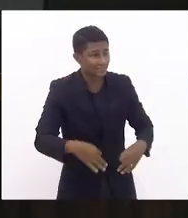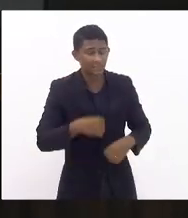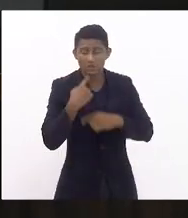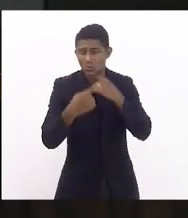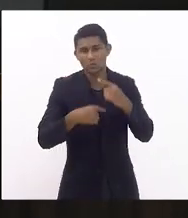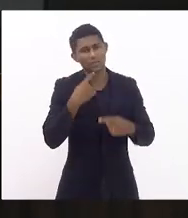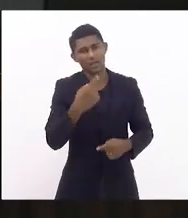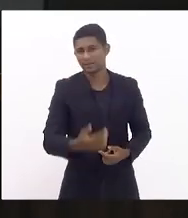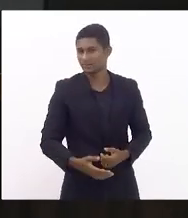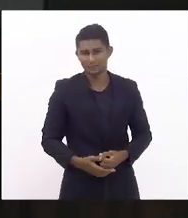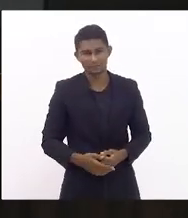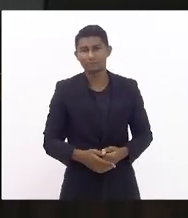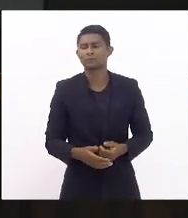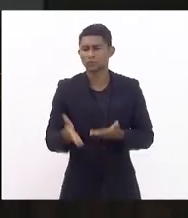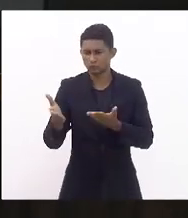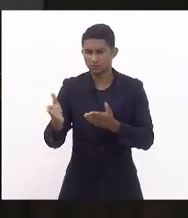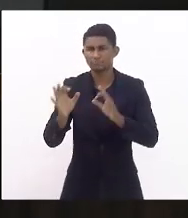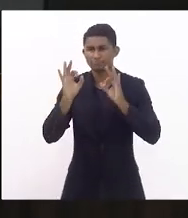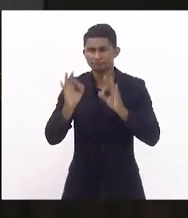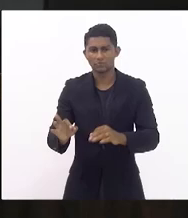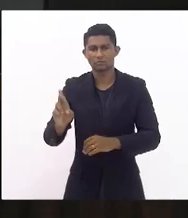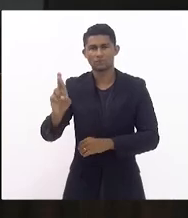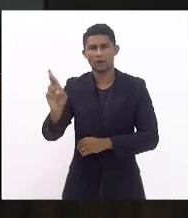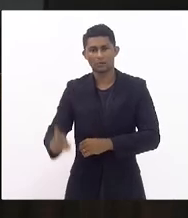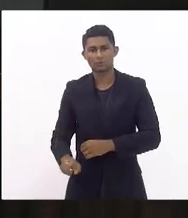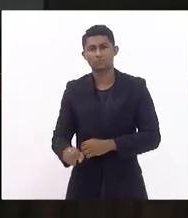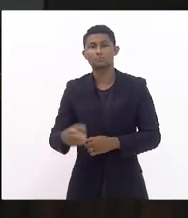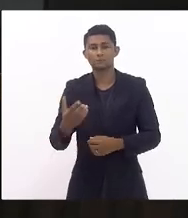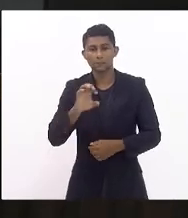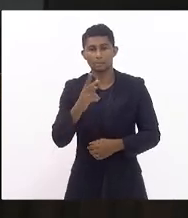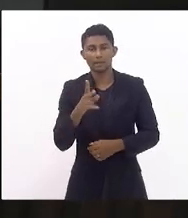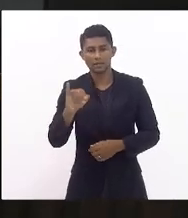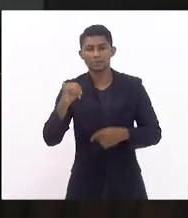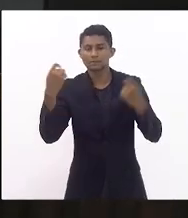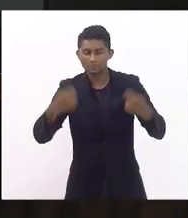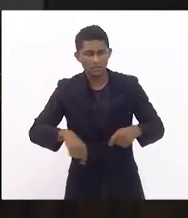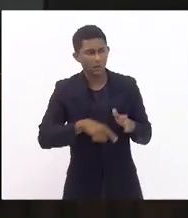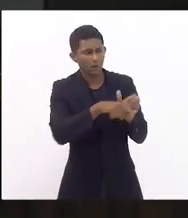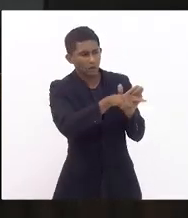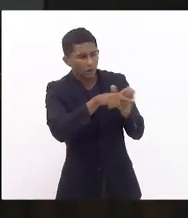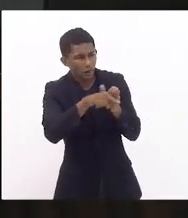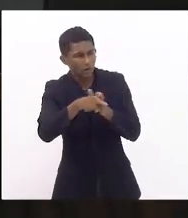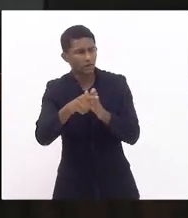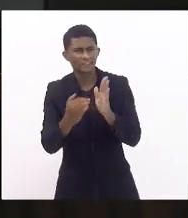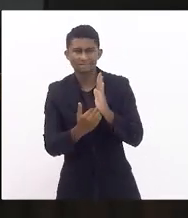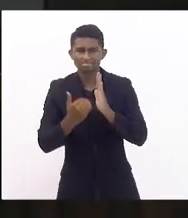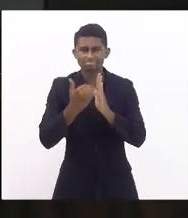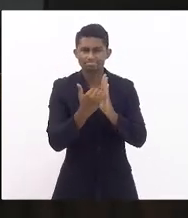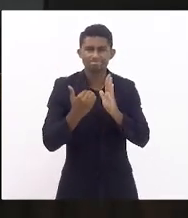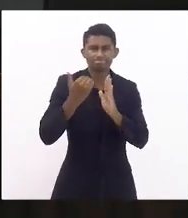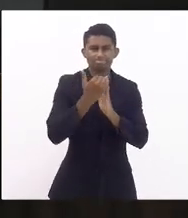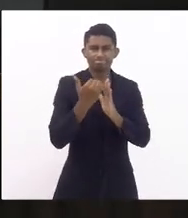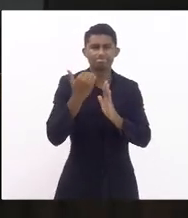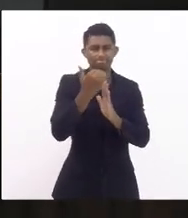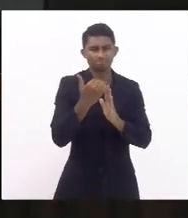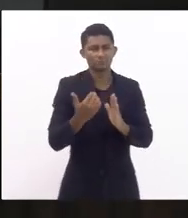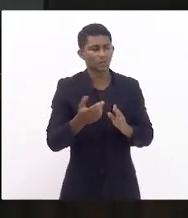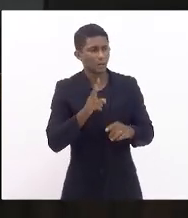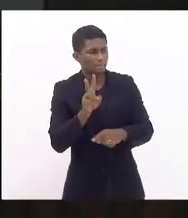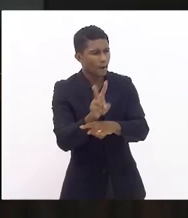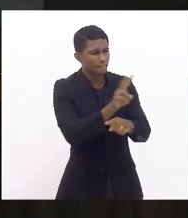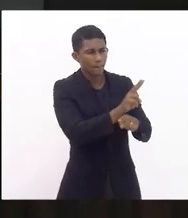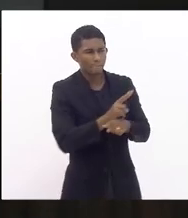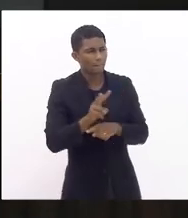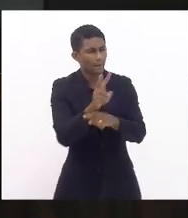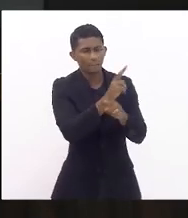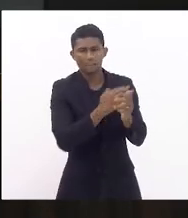o deputado tem toda a razão, a CPI tem que prosseguir cada vez mais e buscar e fiscalizar cada